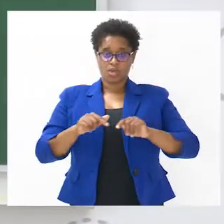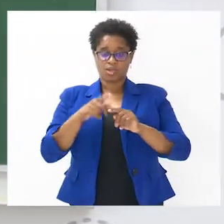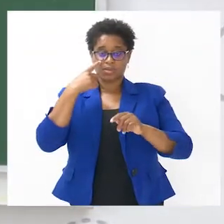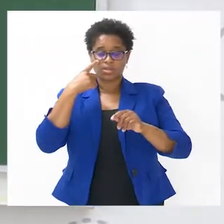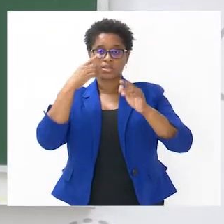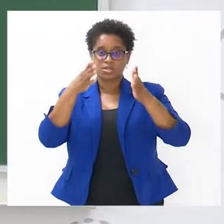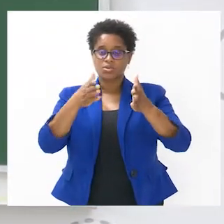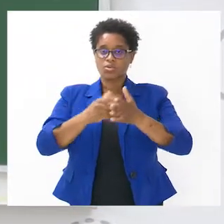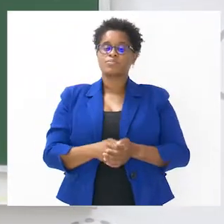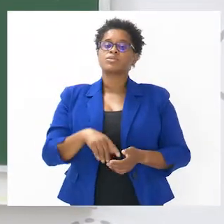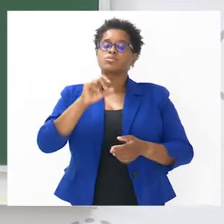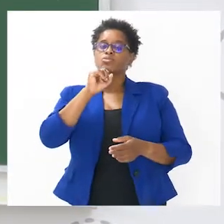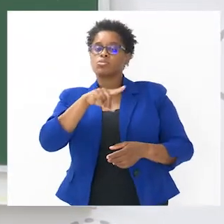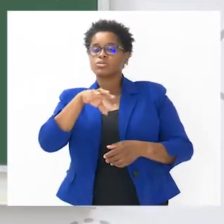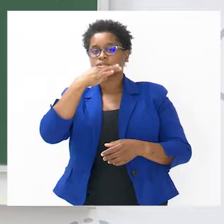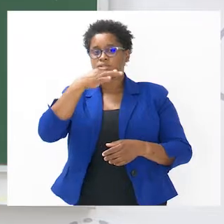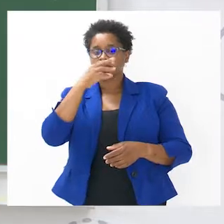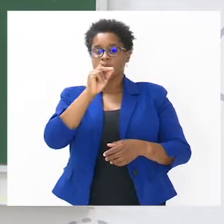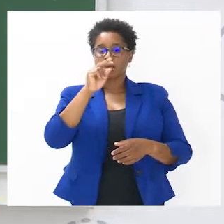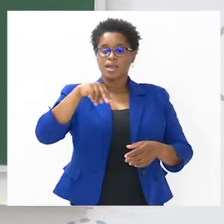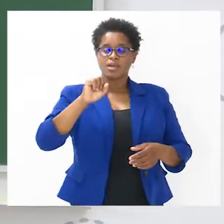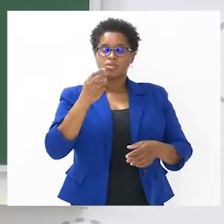atenção, podemos dizer ângulo